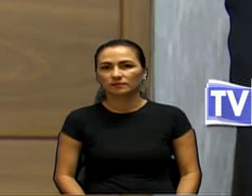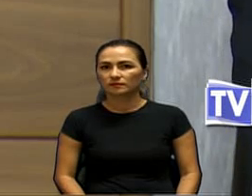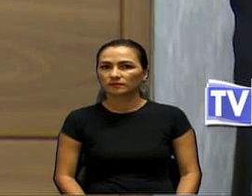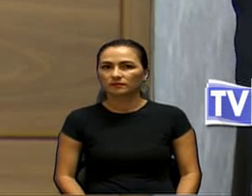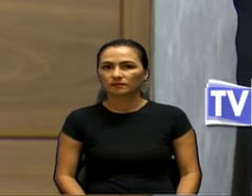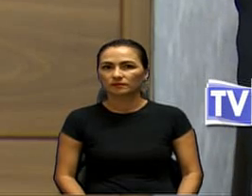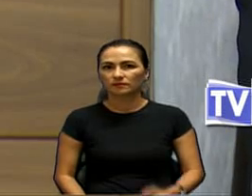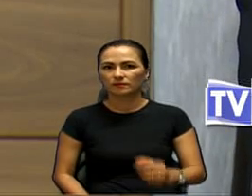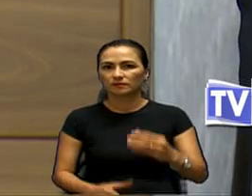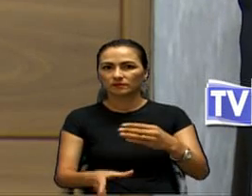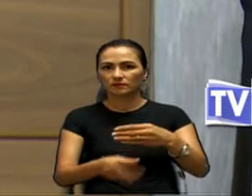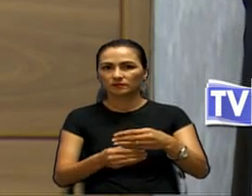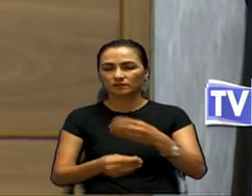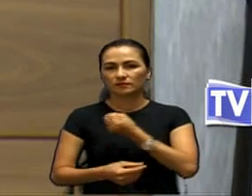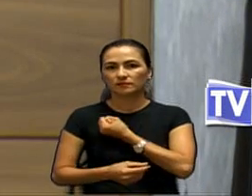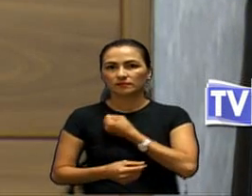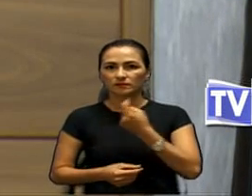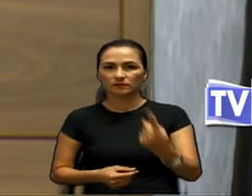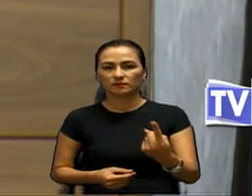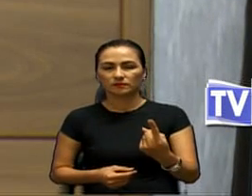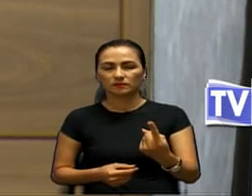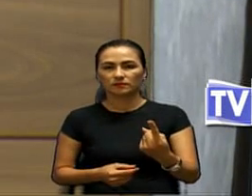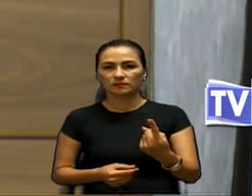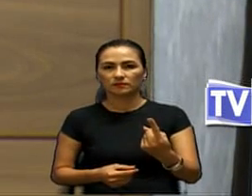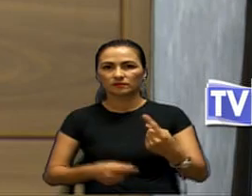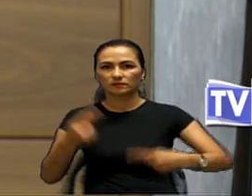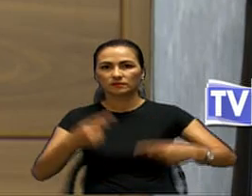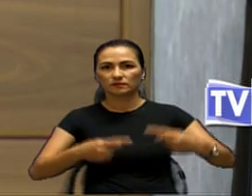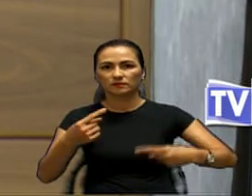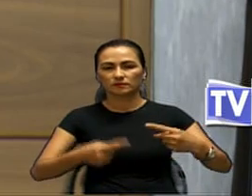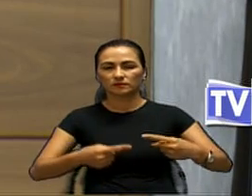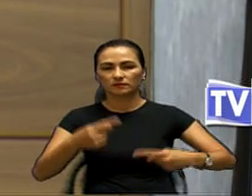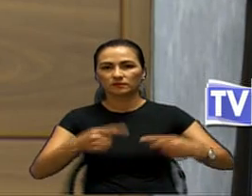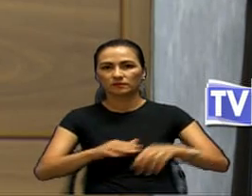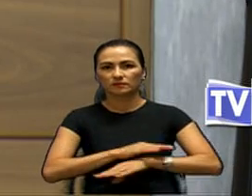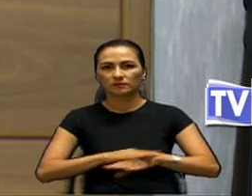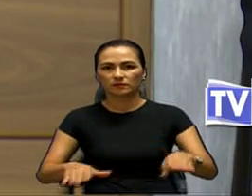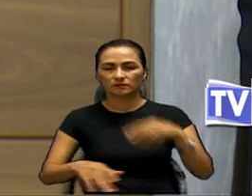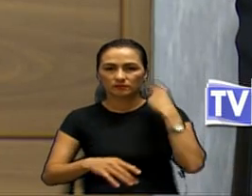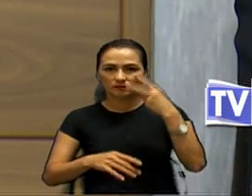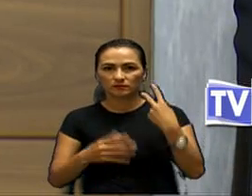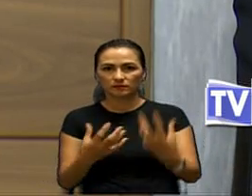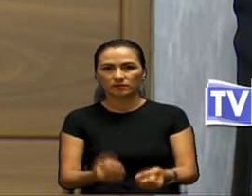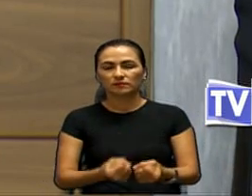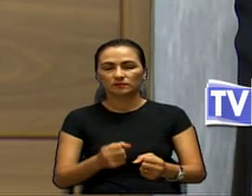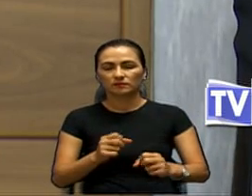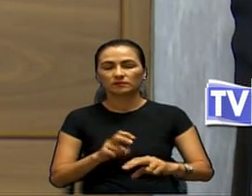A emenda número 1 da Comissão de Justiça, coloca em discussão, encerrada a discussão, os vereadores concordam, pelo